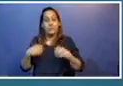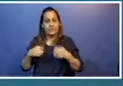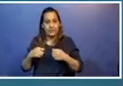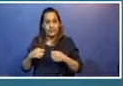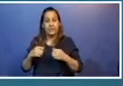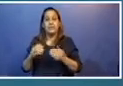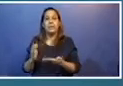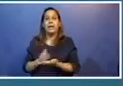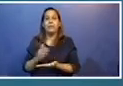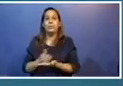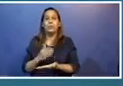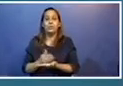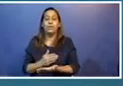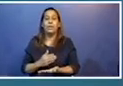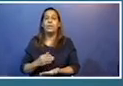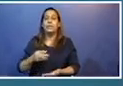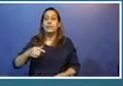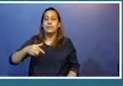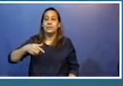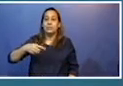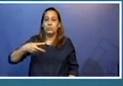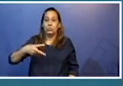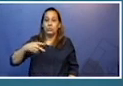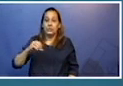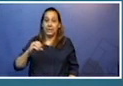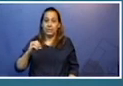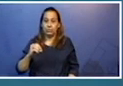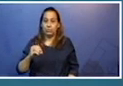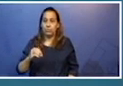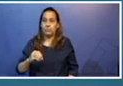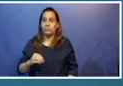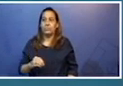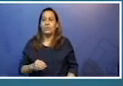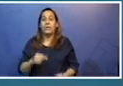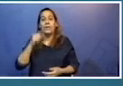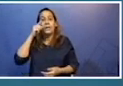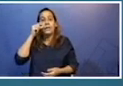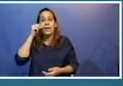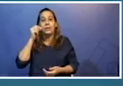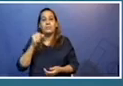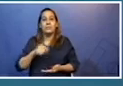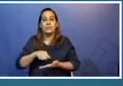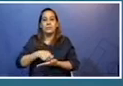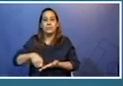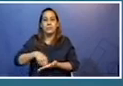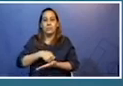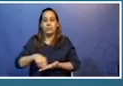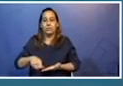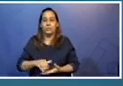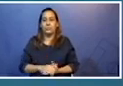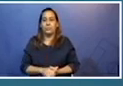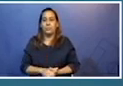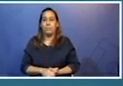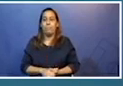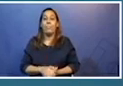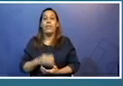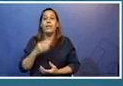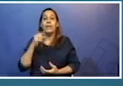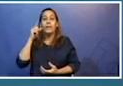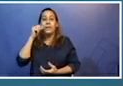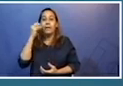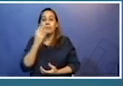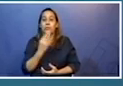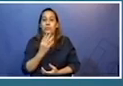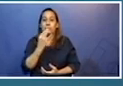nossa apostila de ciências na página 200, lápis, borracha e lápis de